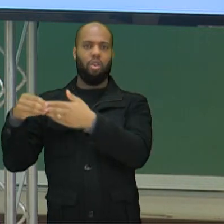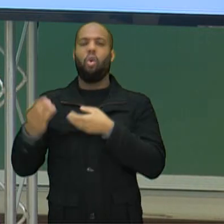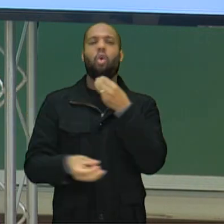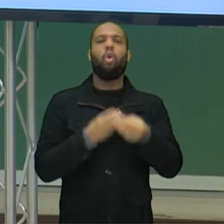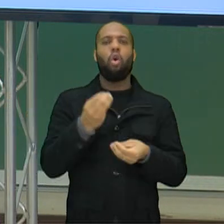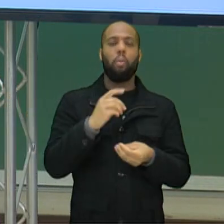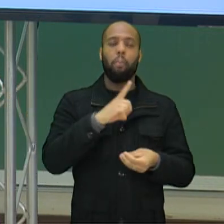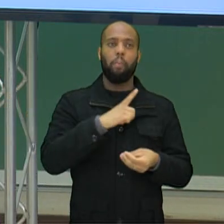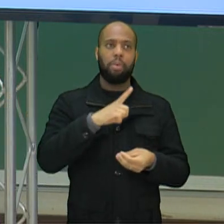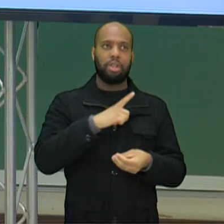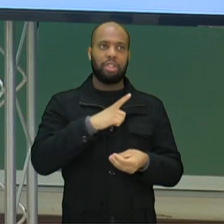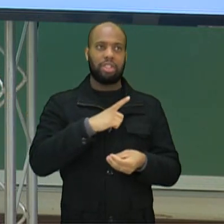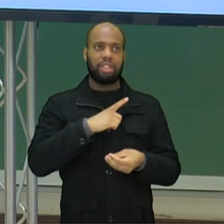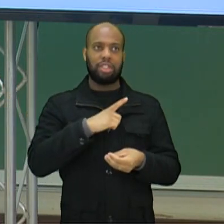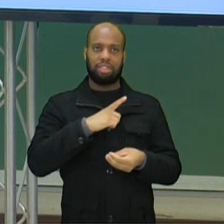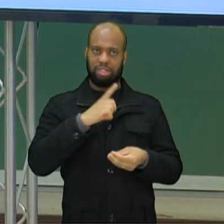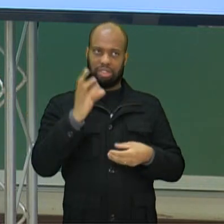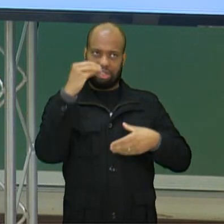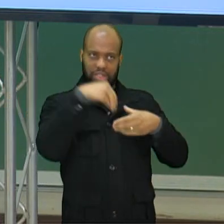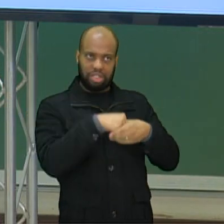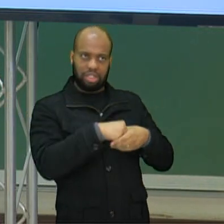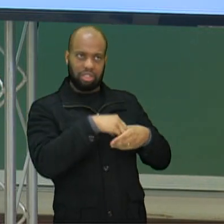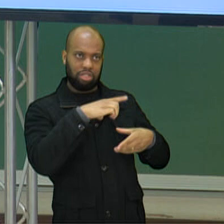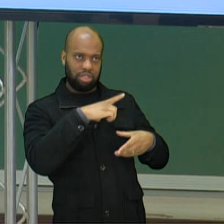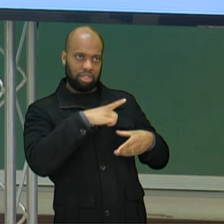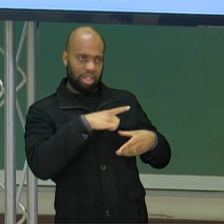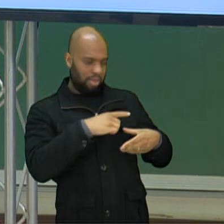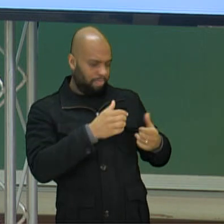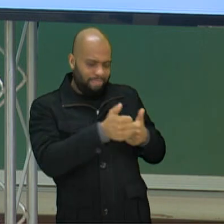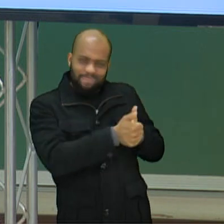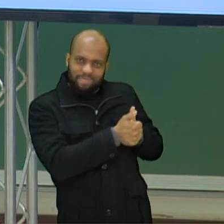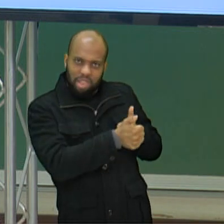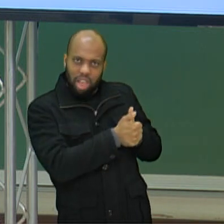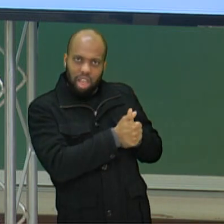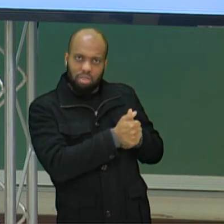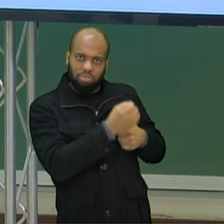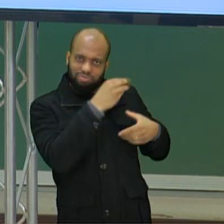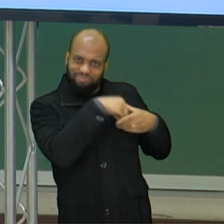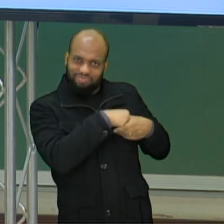temos o nódulo sinoatrial, que fica próximo,